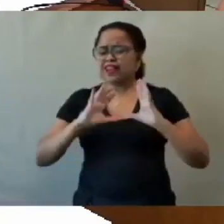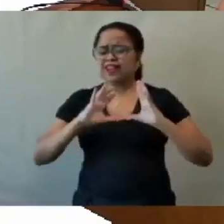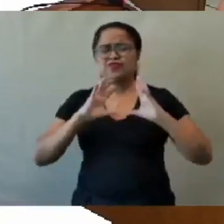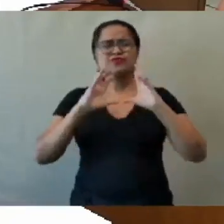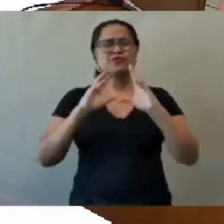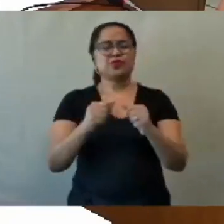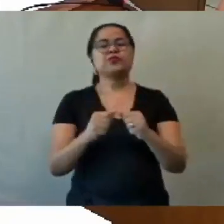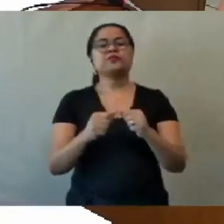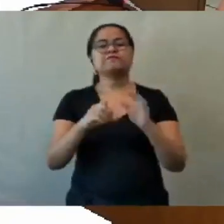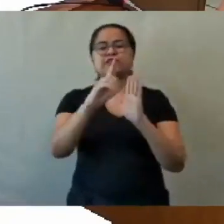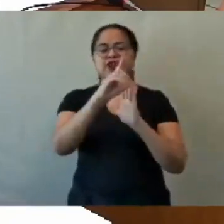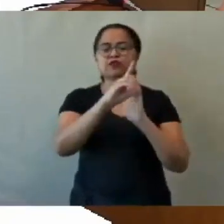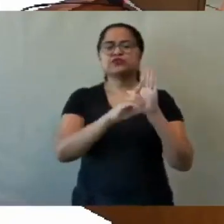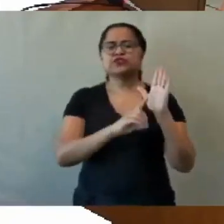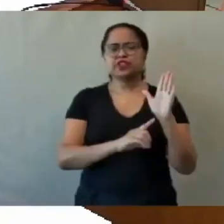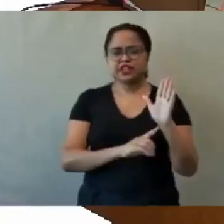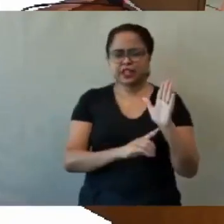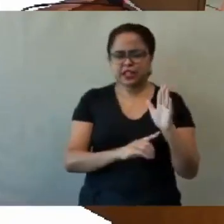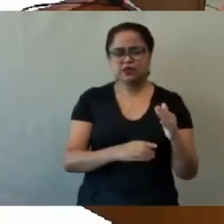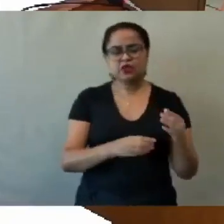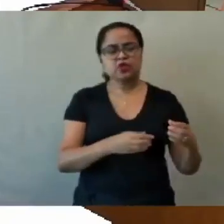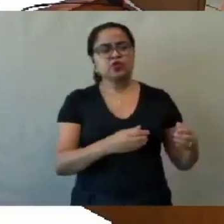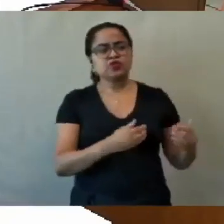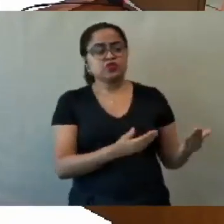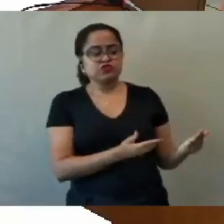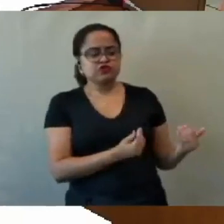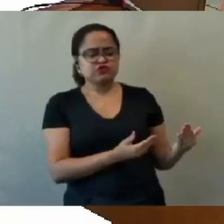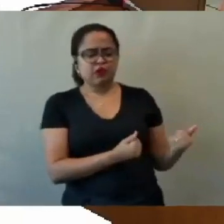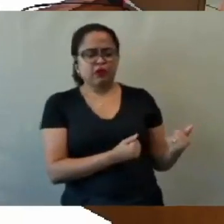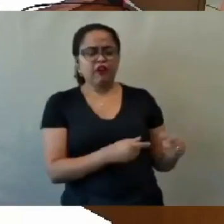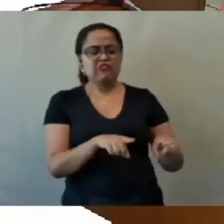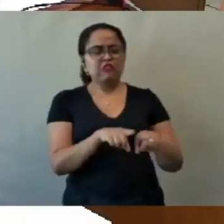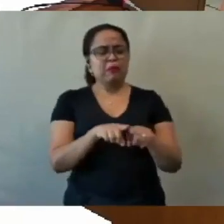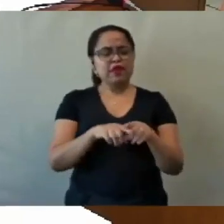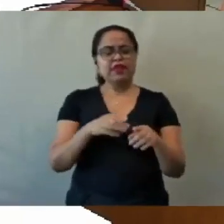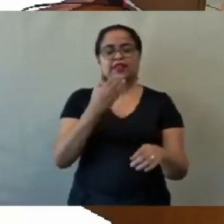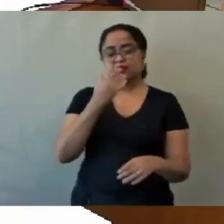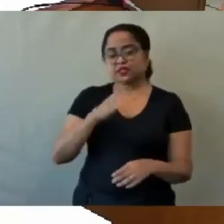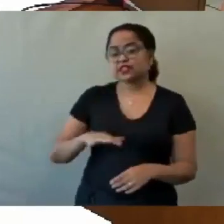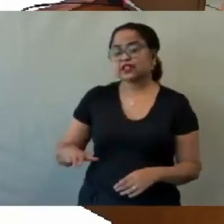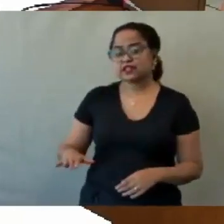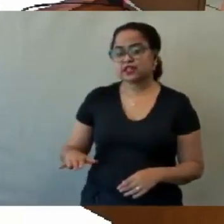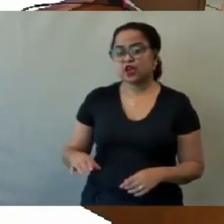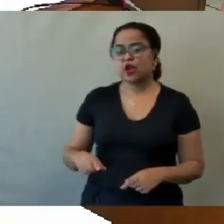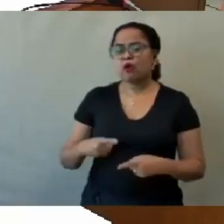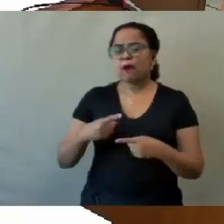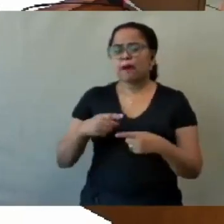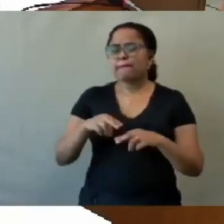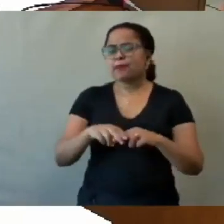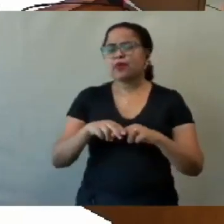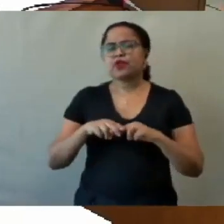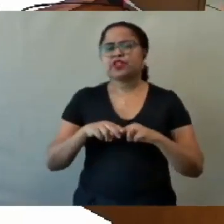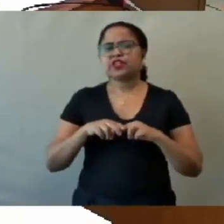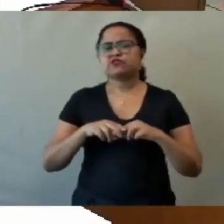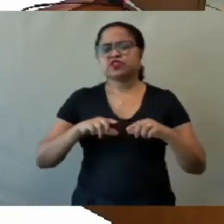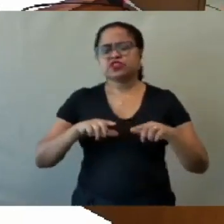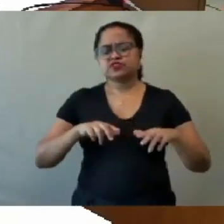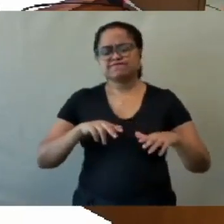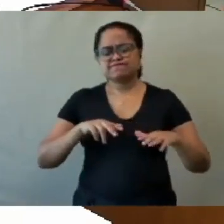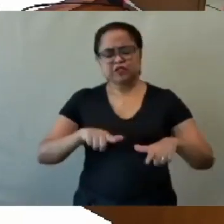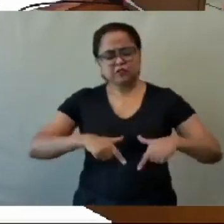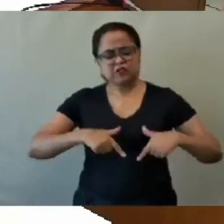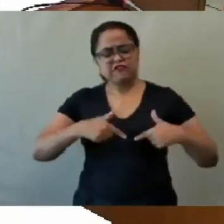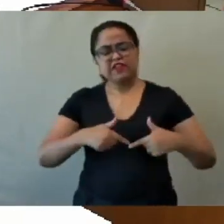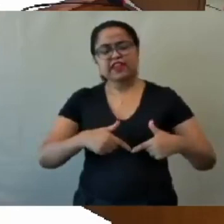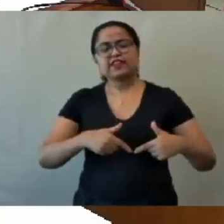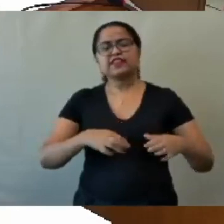direito, inclusive, dos nossos jovens e das nossas crianças. E é por isso que a gente tem que defender tanto esse plano, que a gente saia mais forte dessa audiência